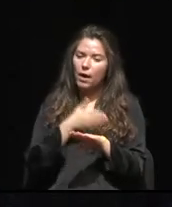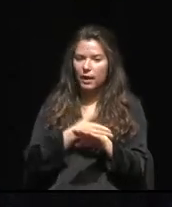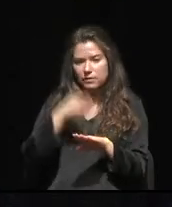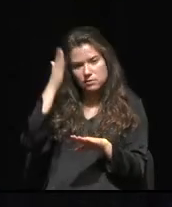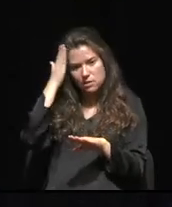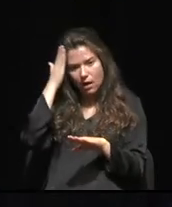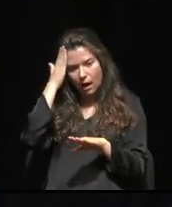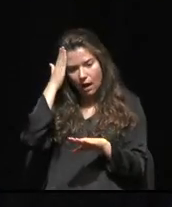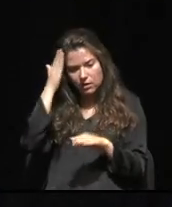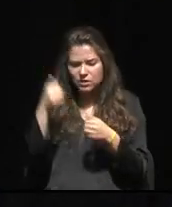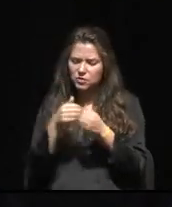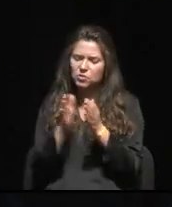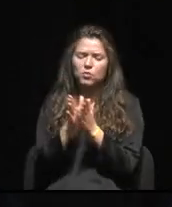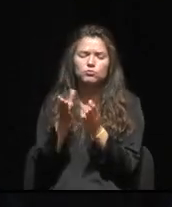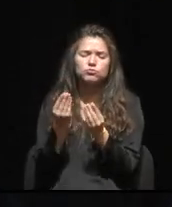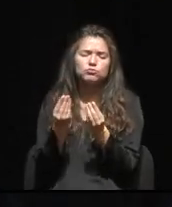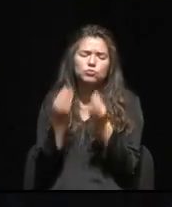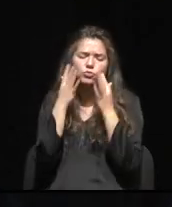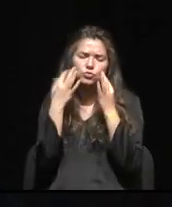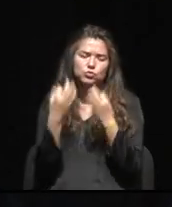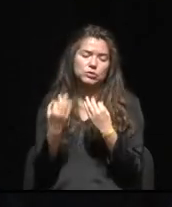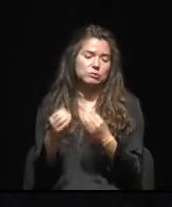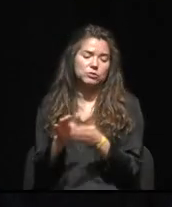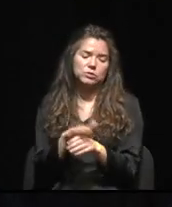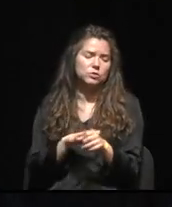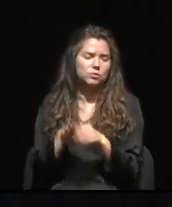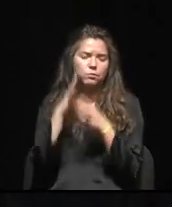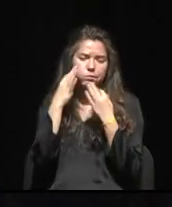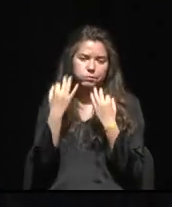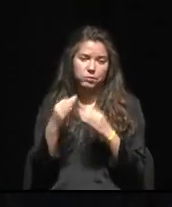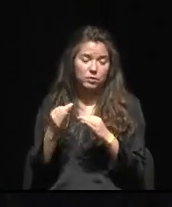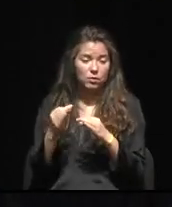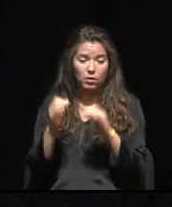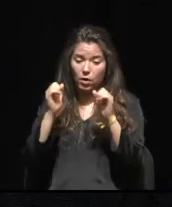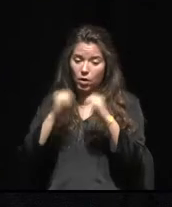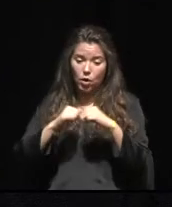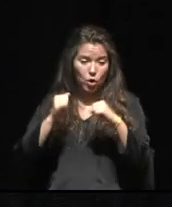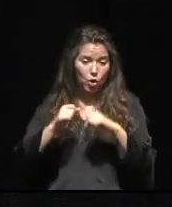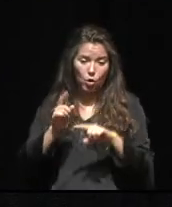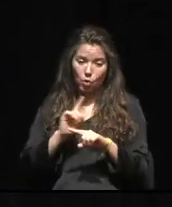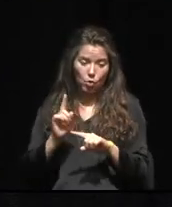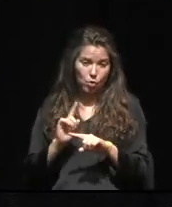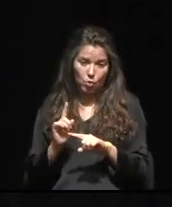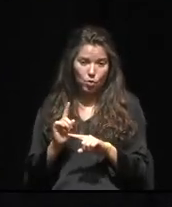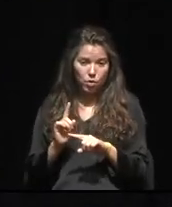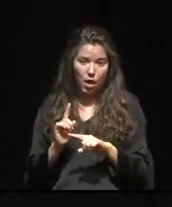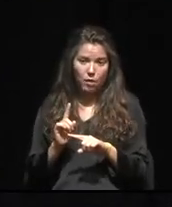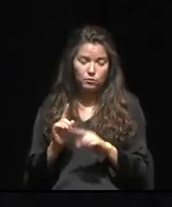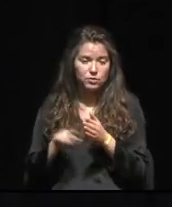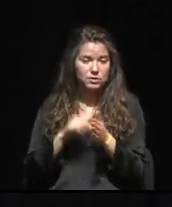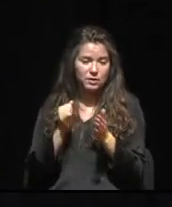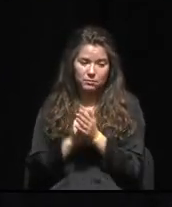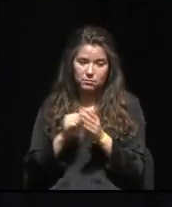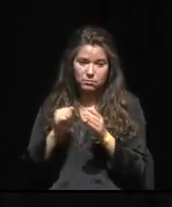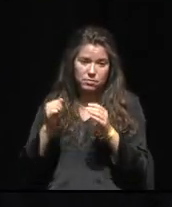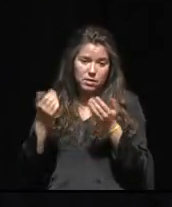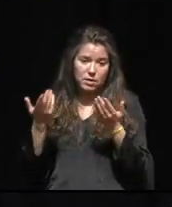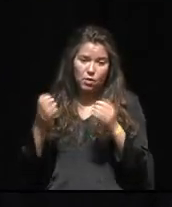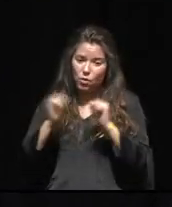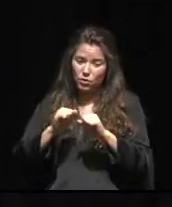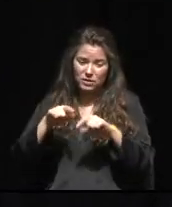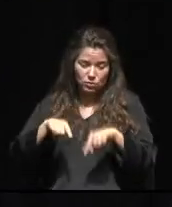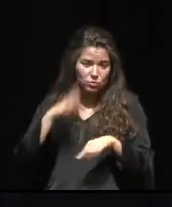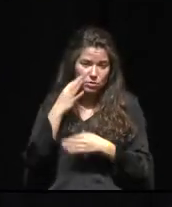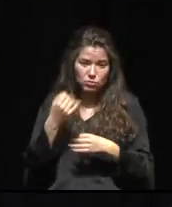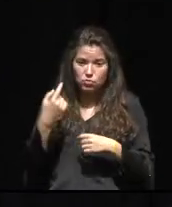a tudo isto é muito simples são questões simples discordamos profundamente em muitas coisas e esta é só mais uma é evidente que nada disto é